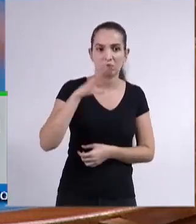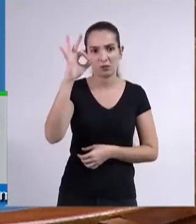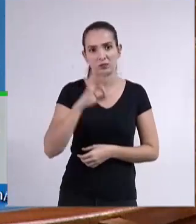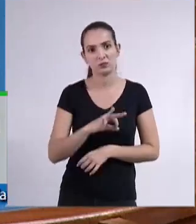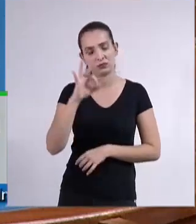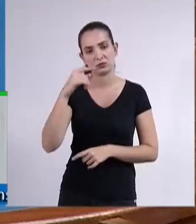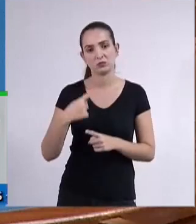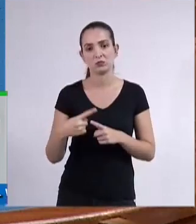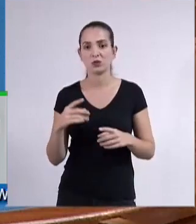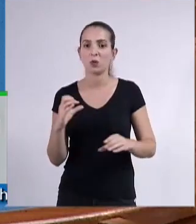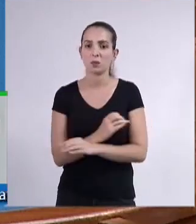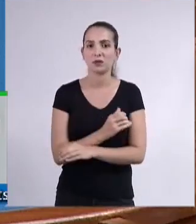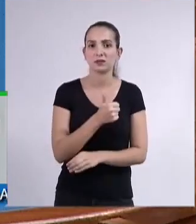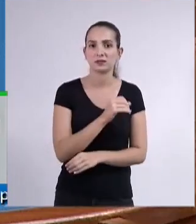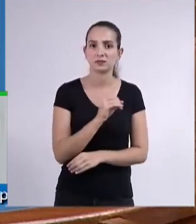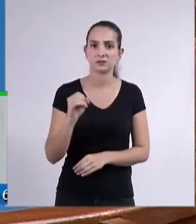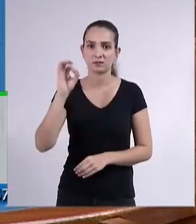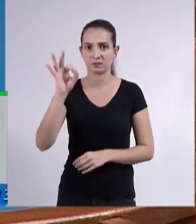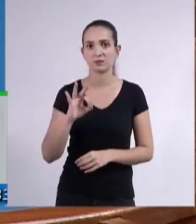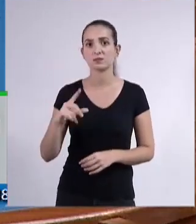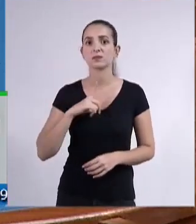dar os 100%.